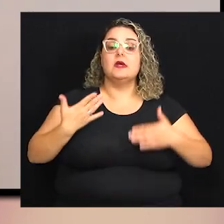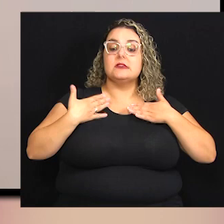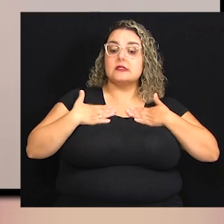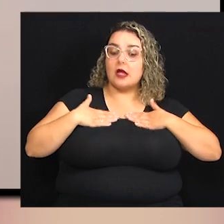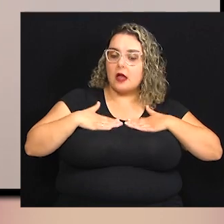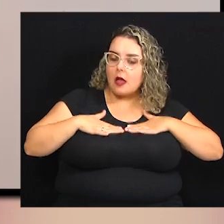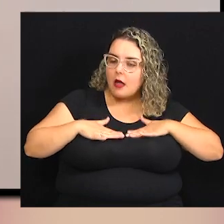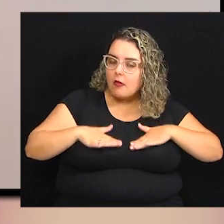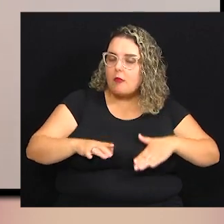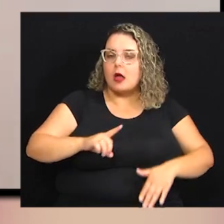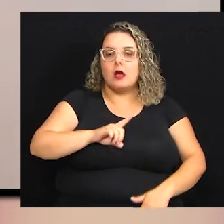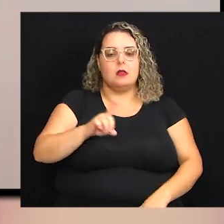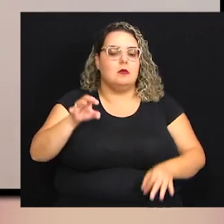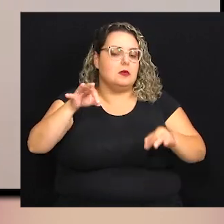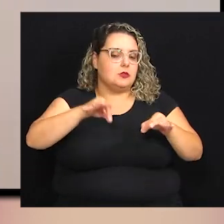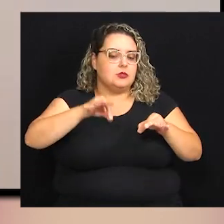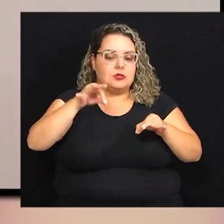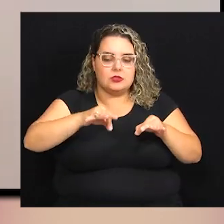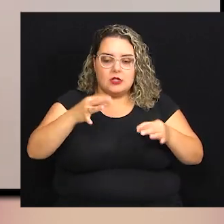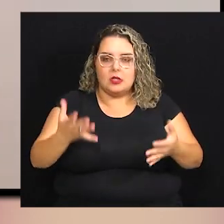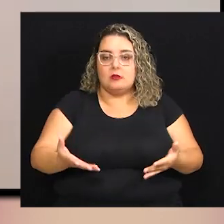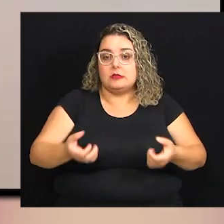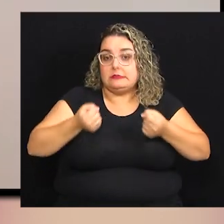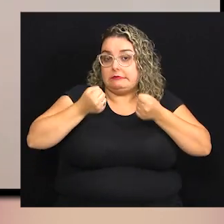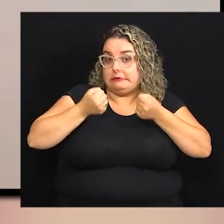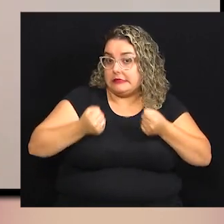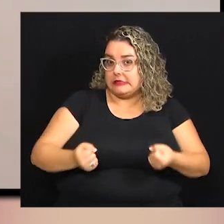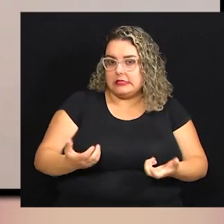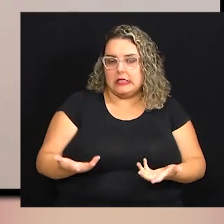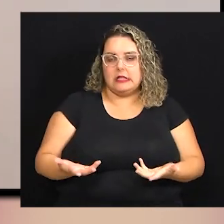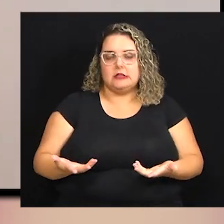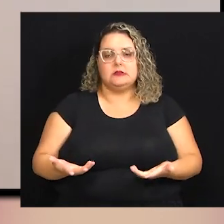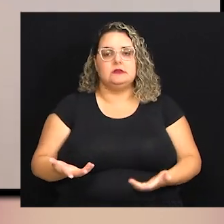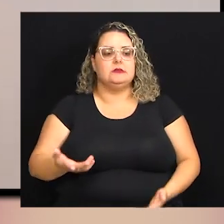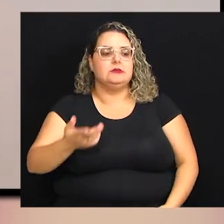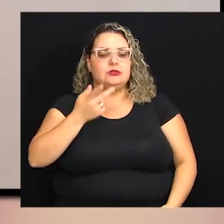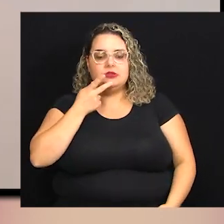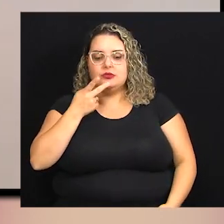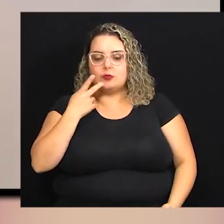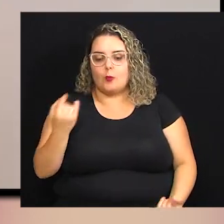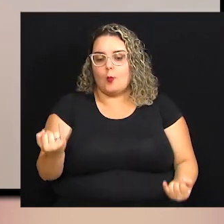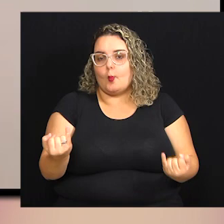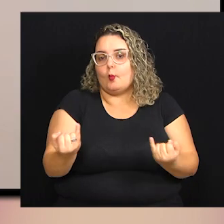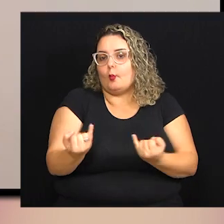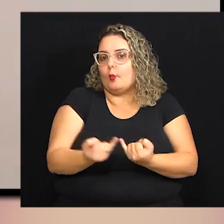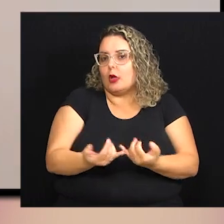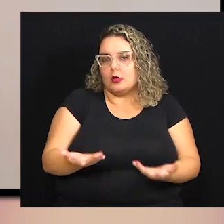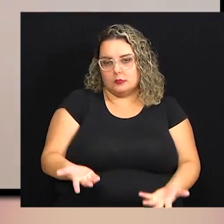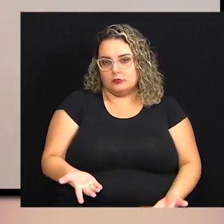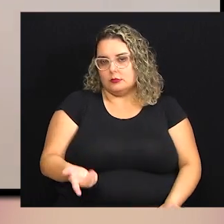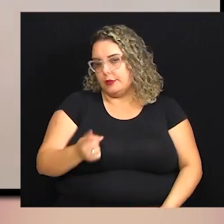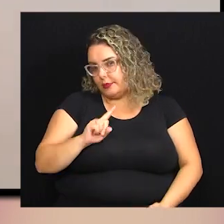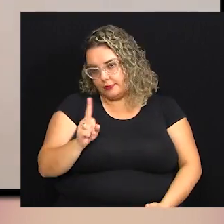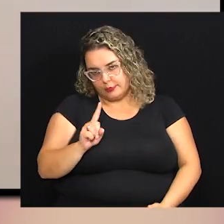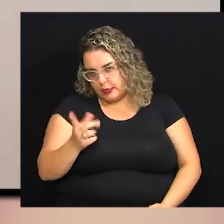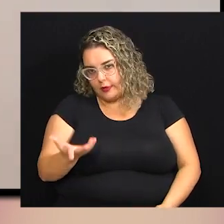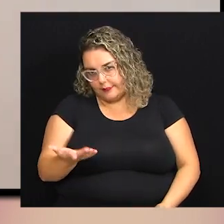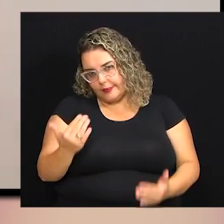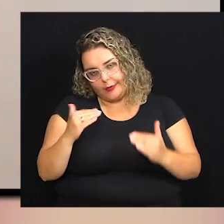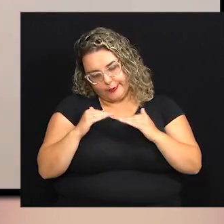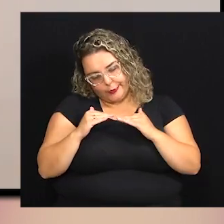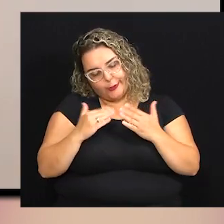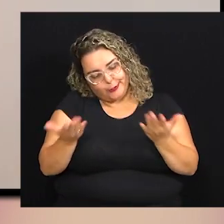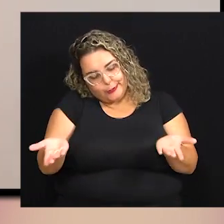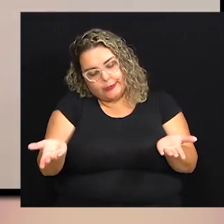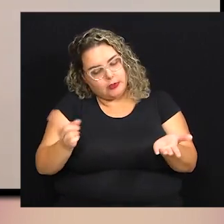Tá? Não serve chás que são agressivos, que eles dizem emagrecedores, né? Que nem isso é.